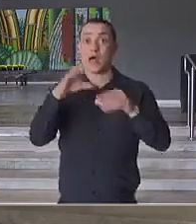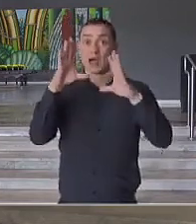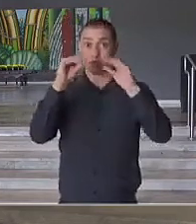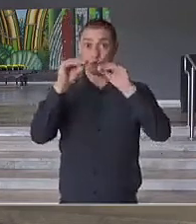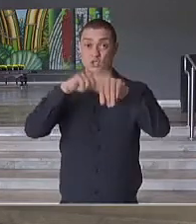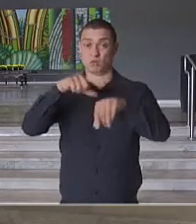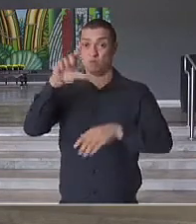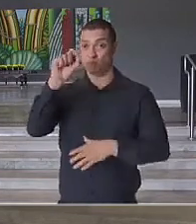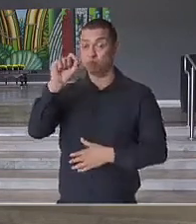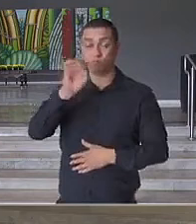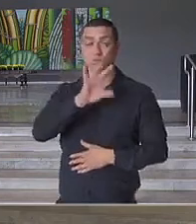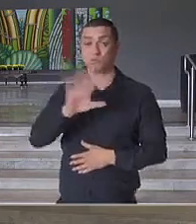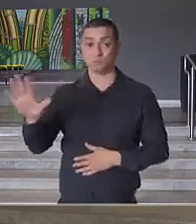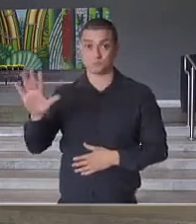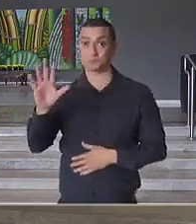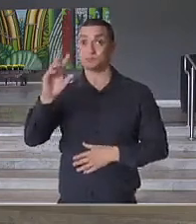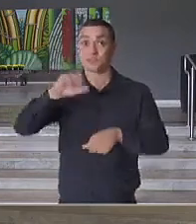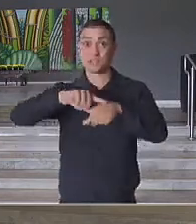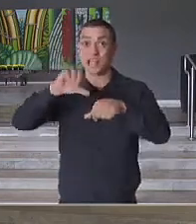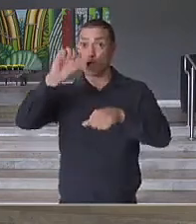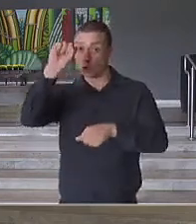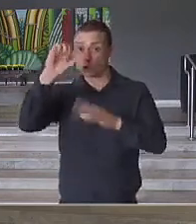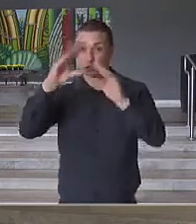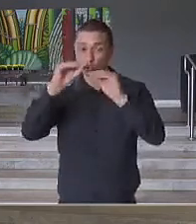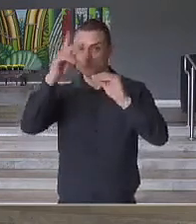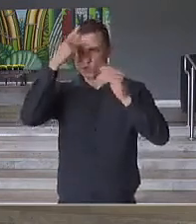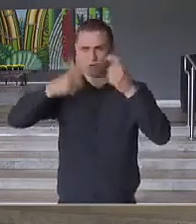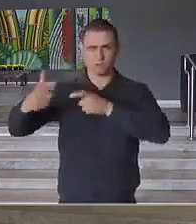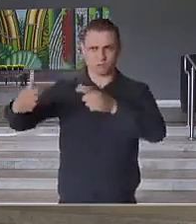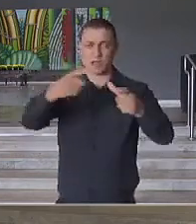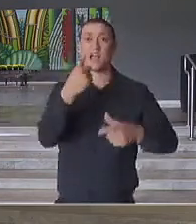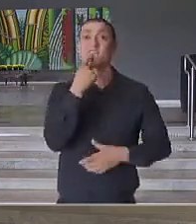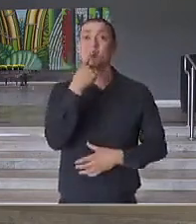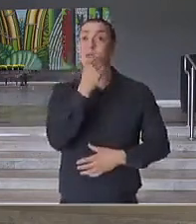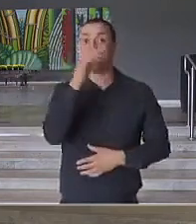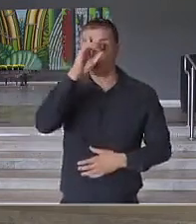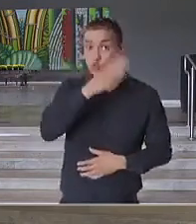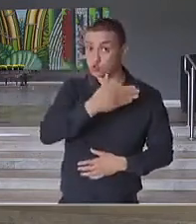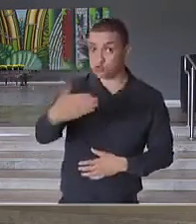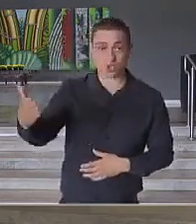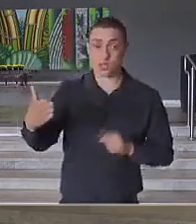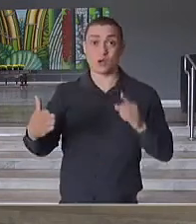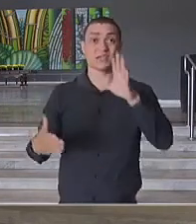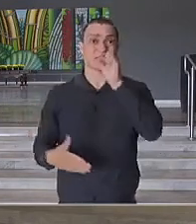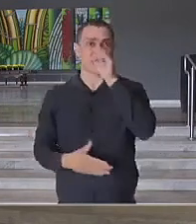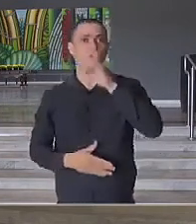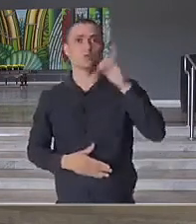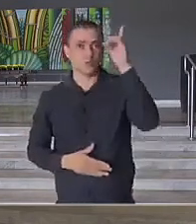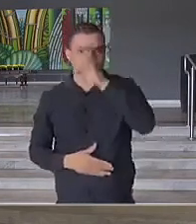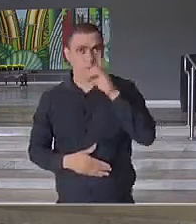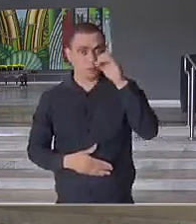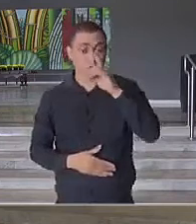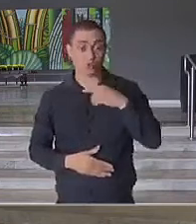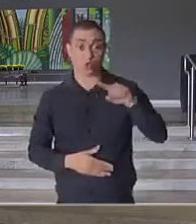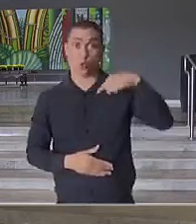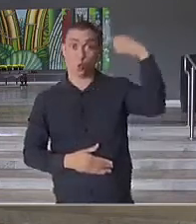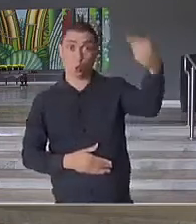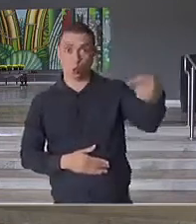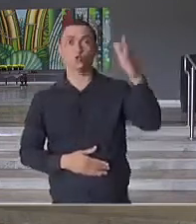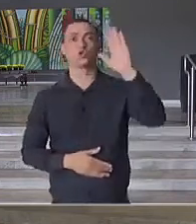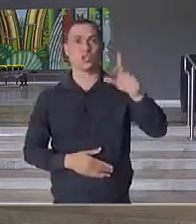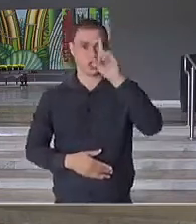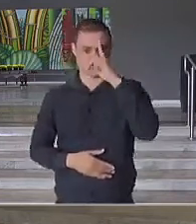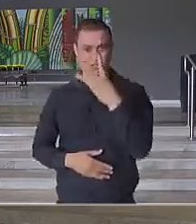horas, nas regiões que já estão na fase vermelha durante todos os dias e nos fins de semana. Fim de semana que vem, dia 30 e